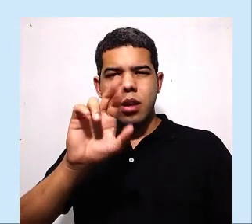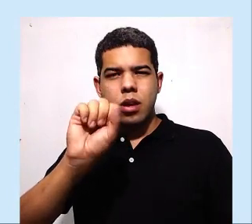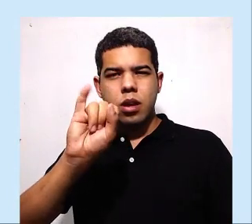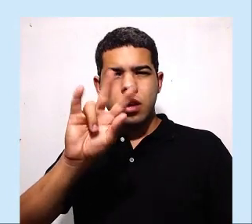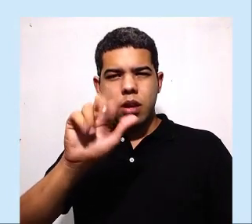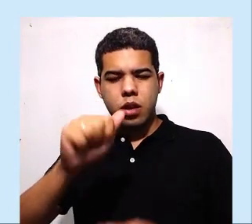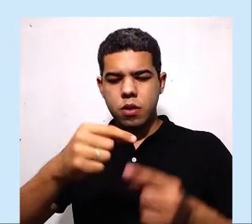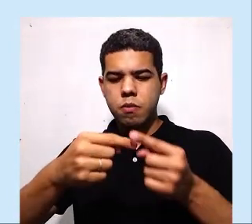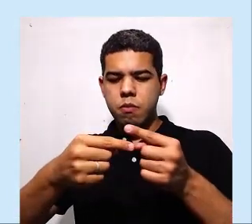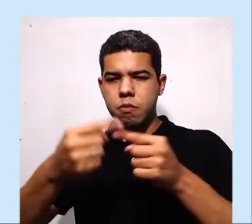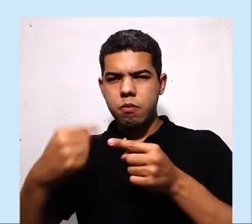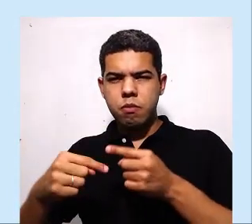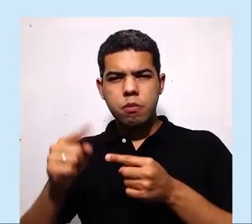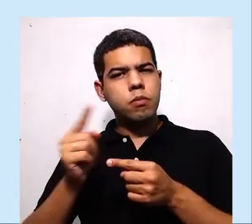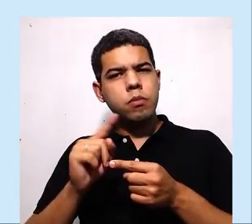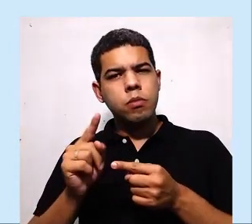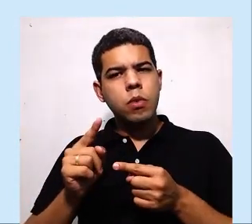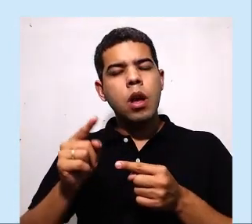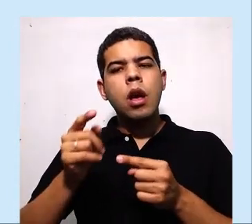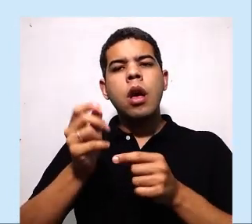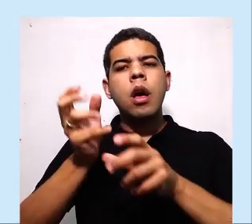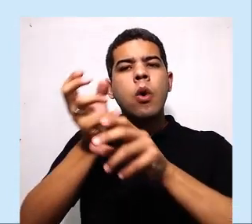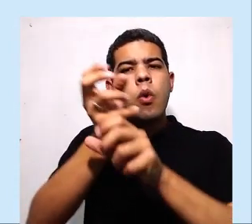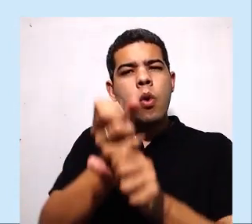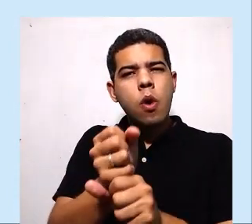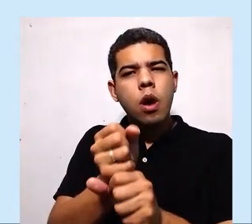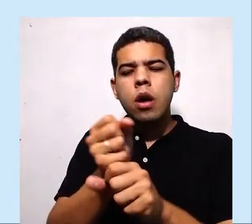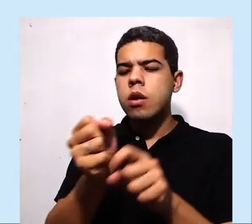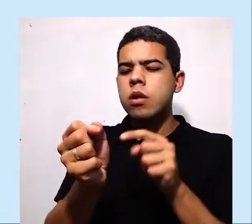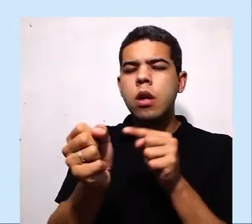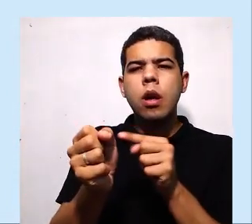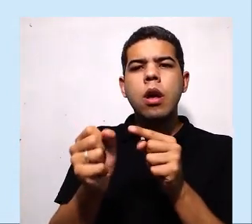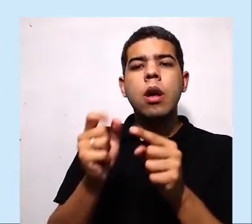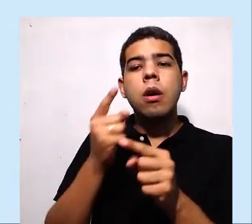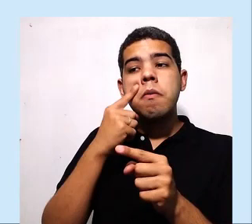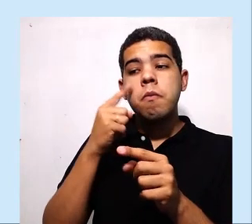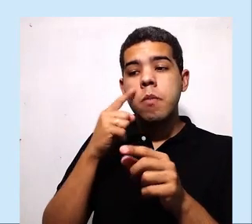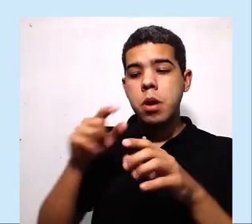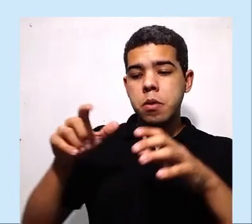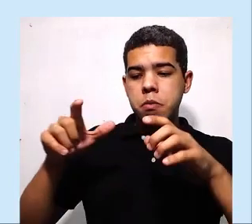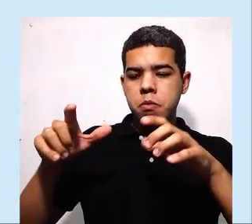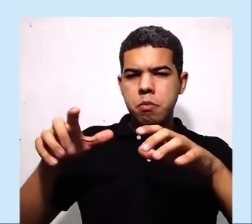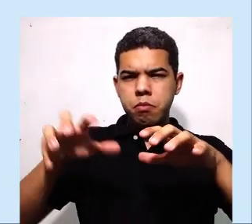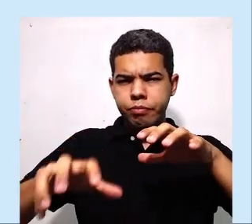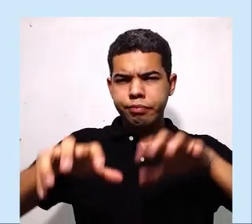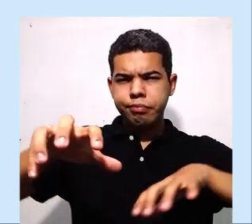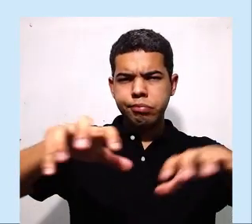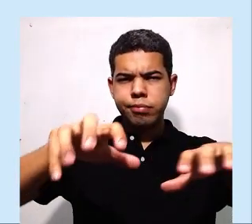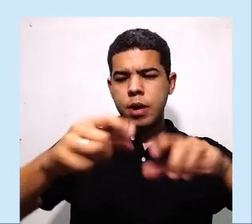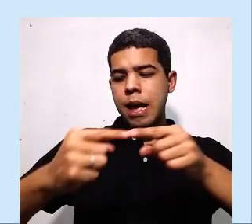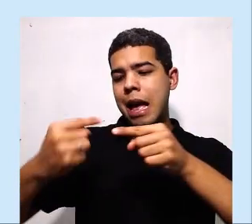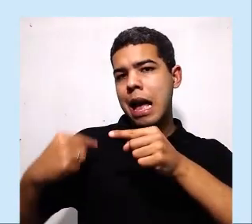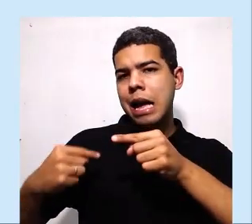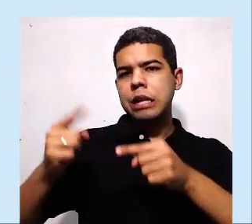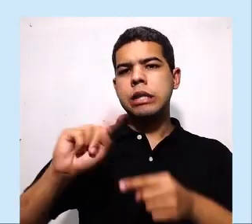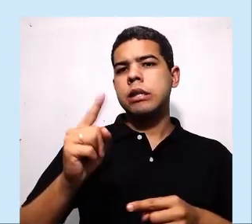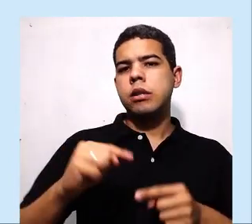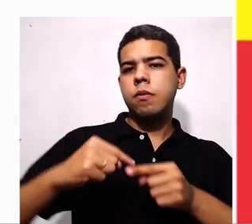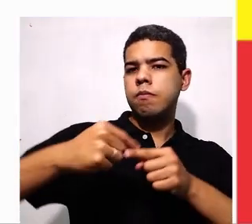uma expressão onde você vai tentar encontrar a posição, sem considerar a figura